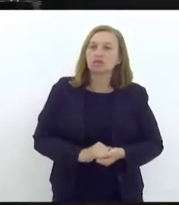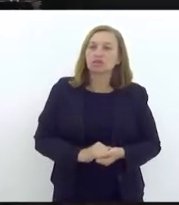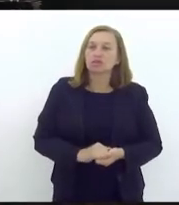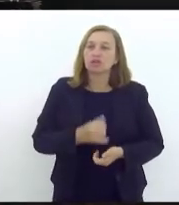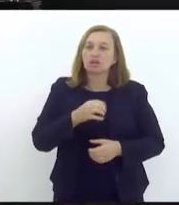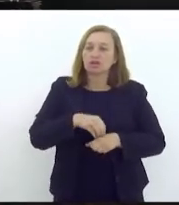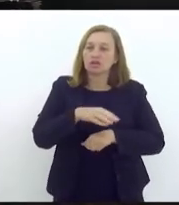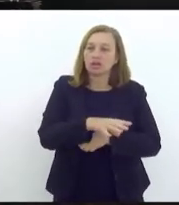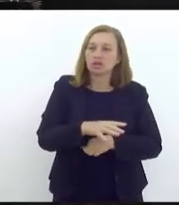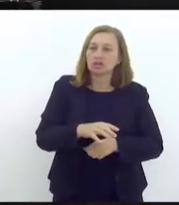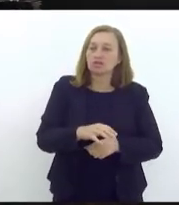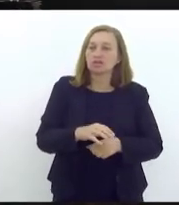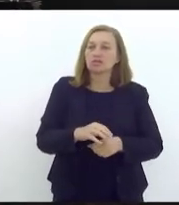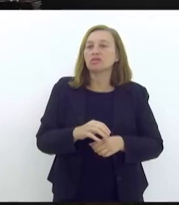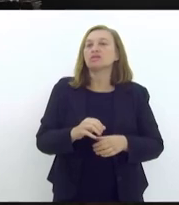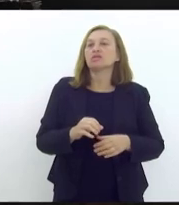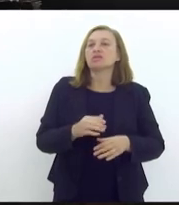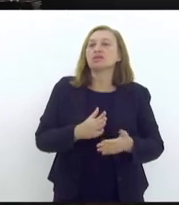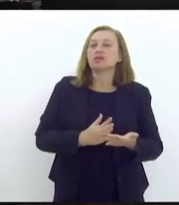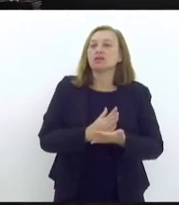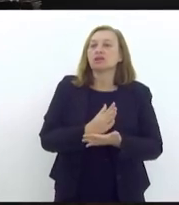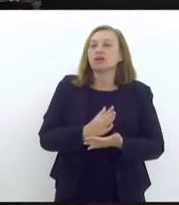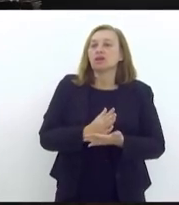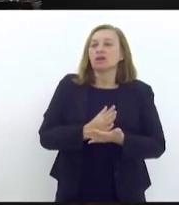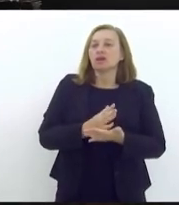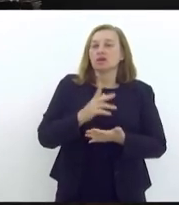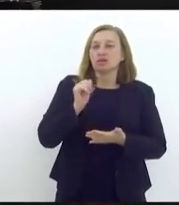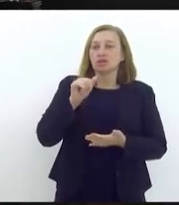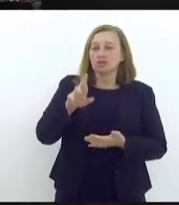Legislativa favorável relatou o deputado Rosenberg